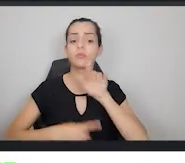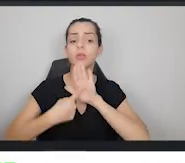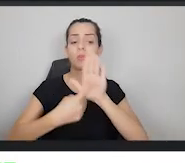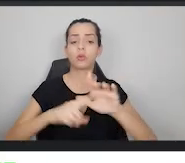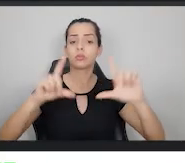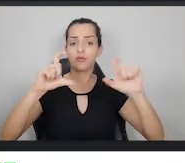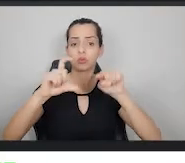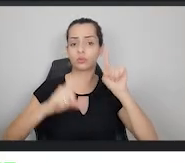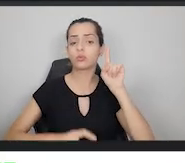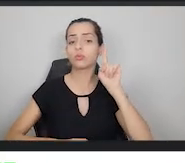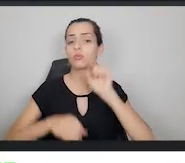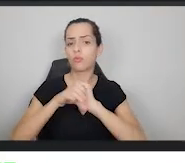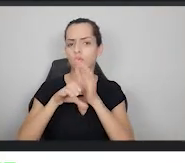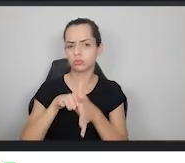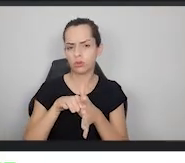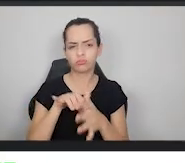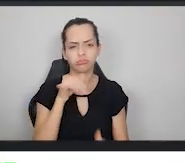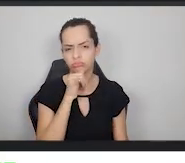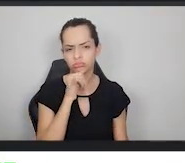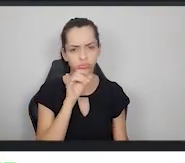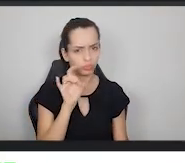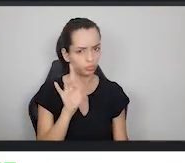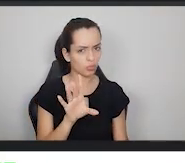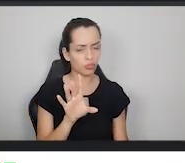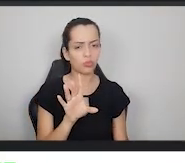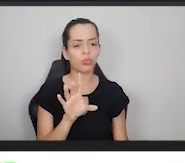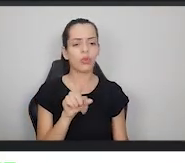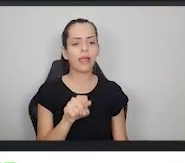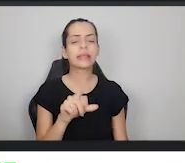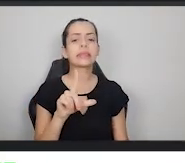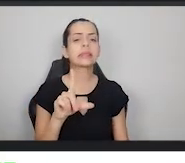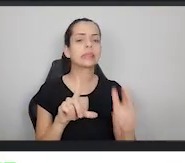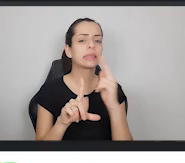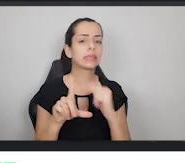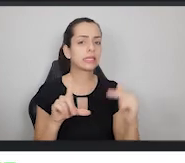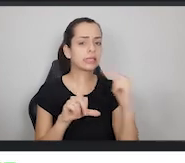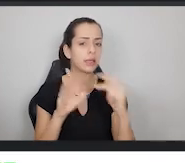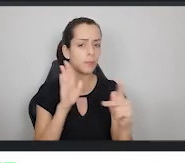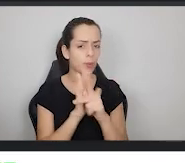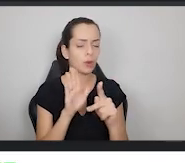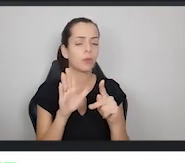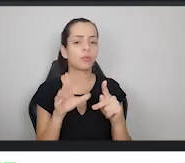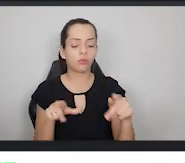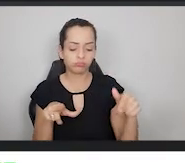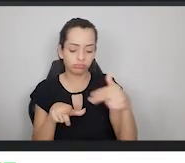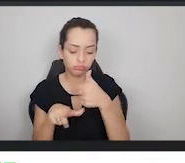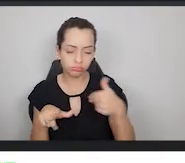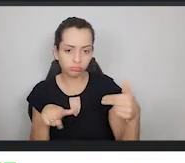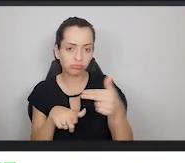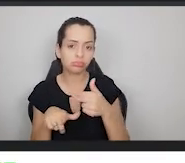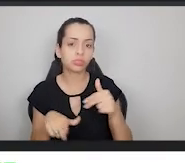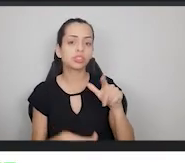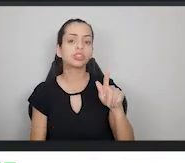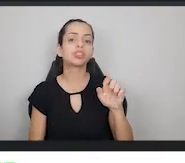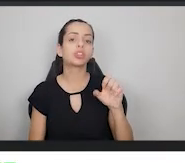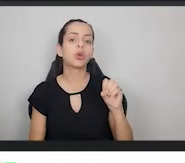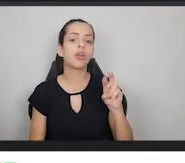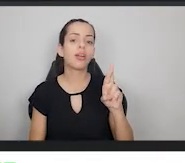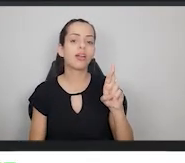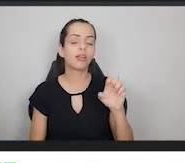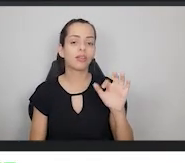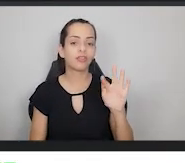reduzir. Tem a compensação de reativos, capacitores, também é feito na redistribuição, essa